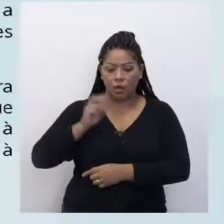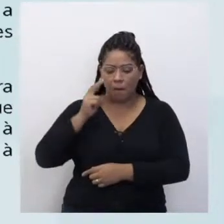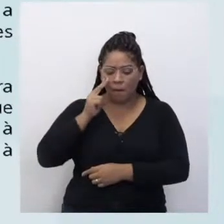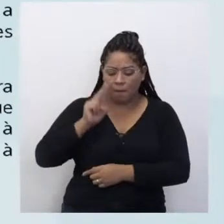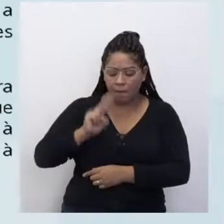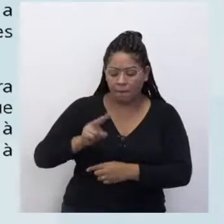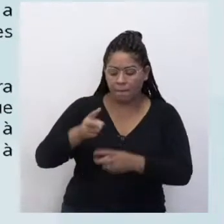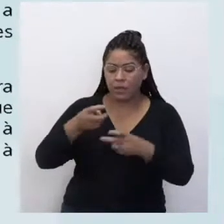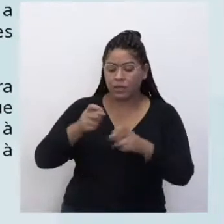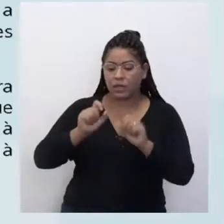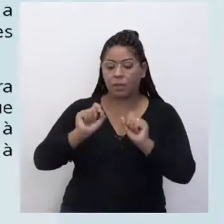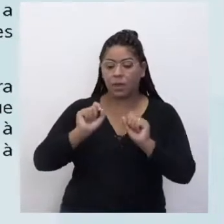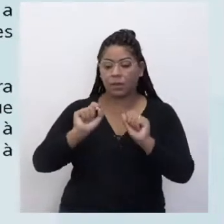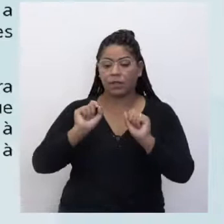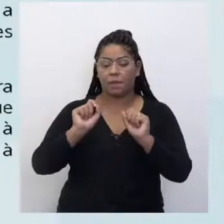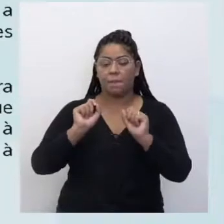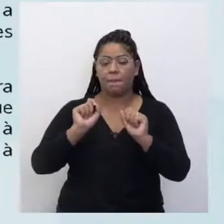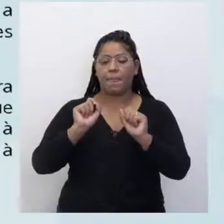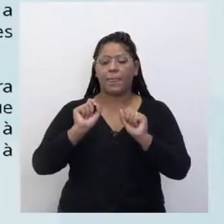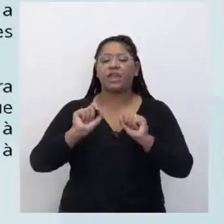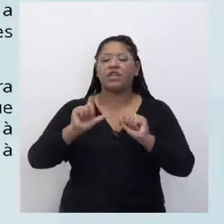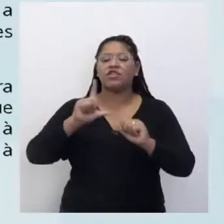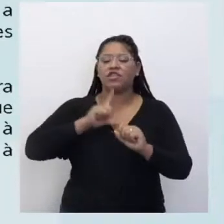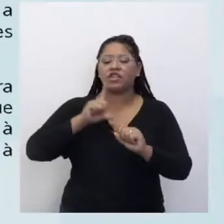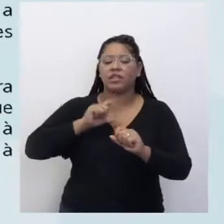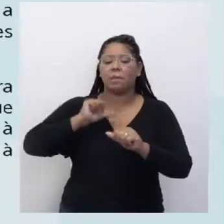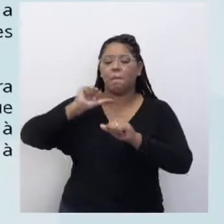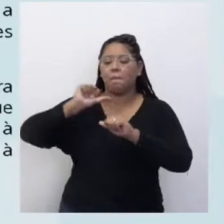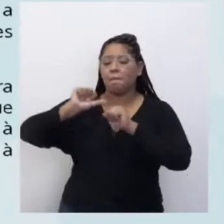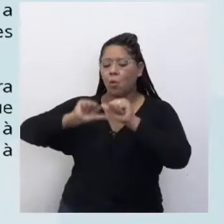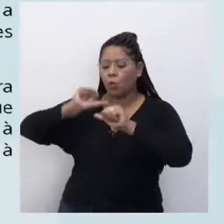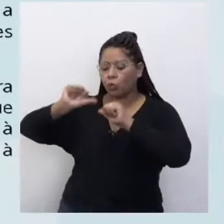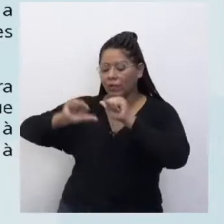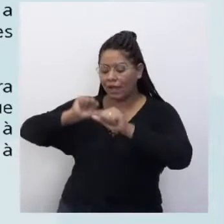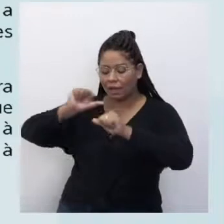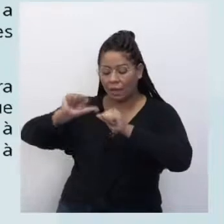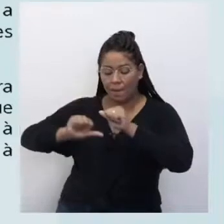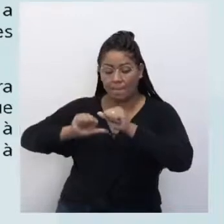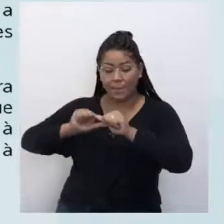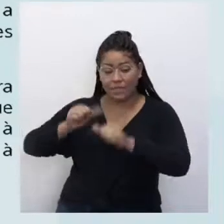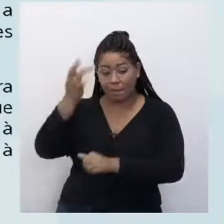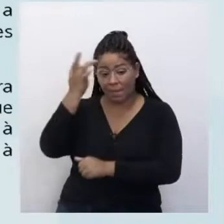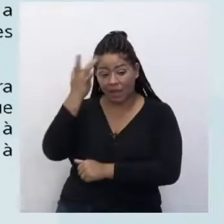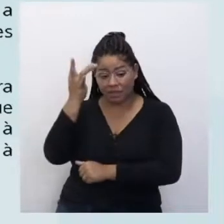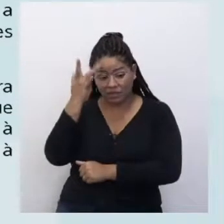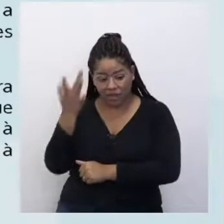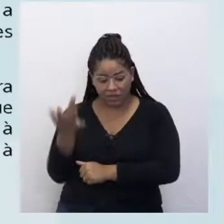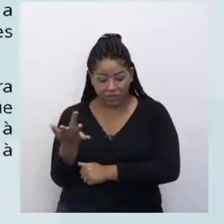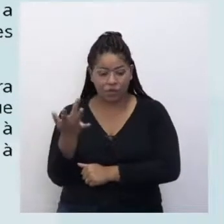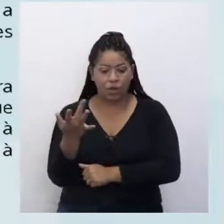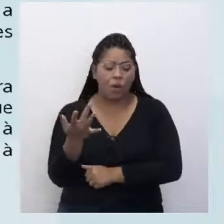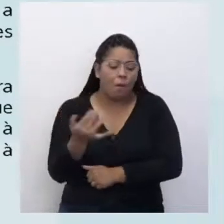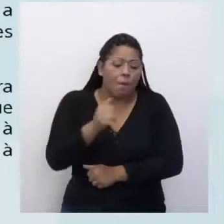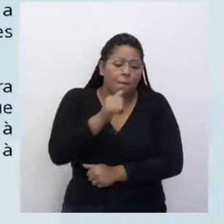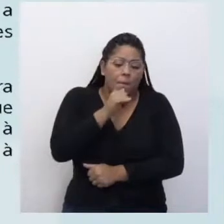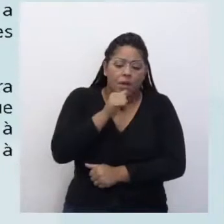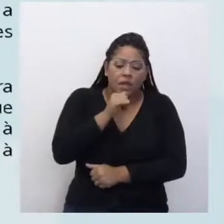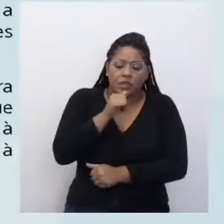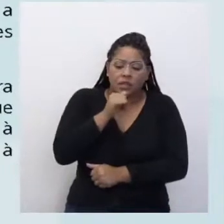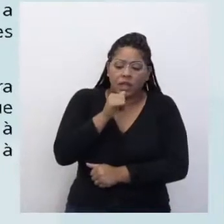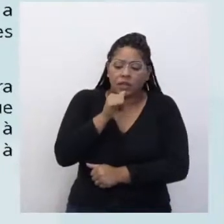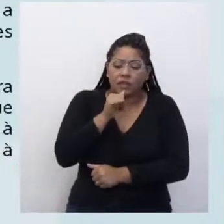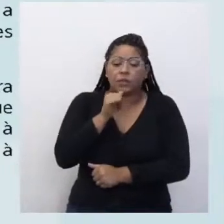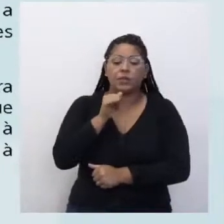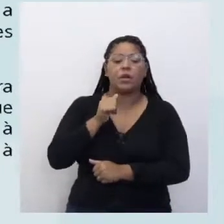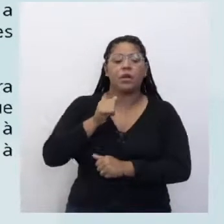uma possibilidade de promover as mudanças que facilitariam o comércio. A centralização do poder político levaria à unificação